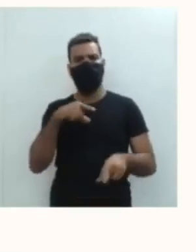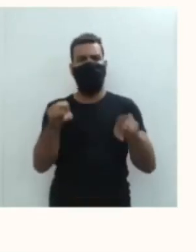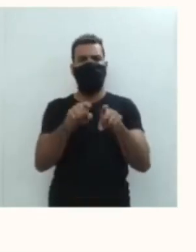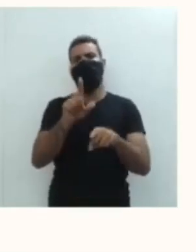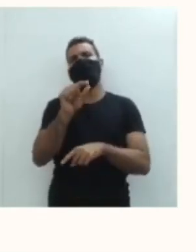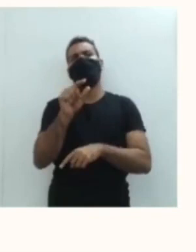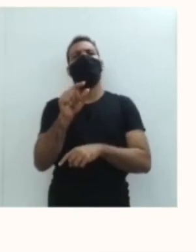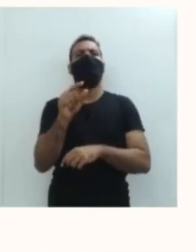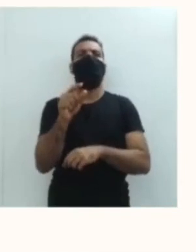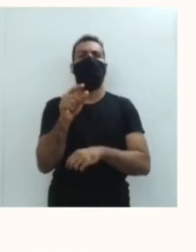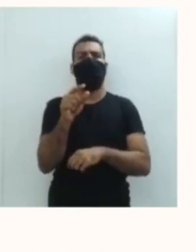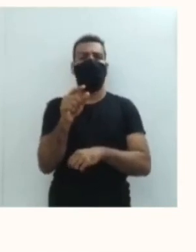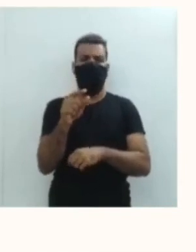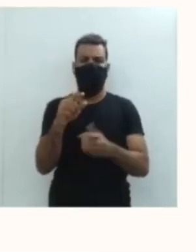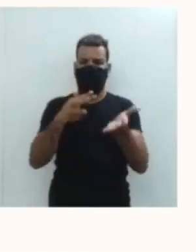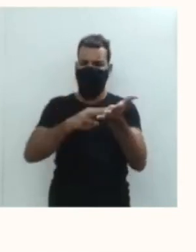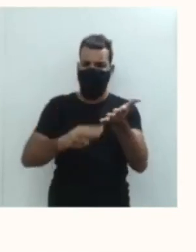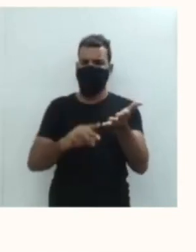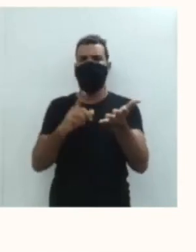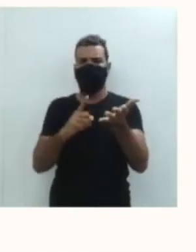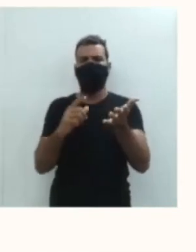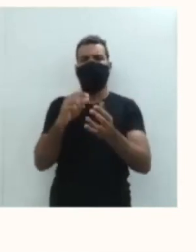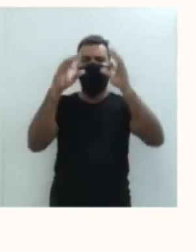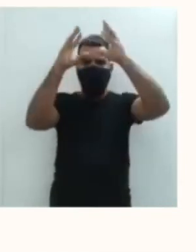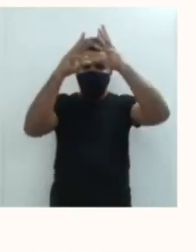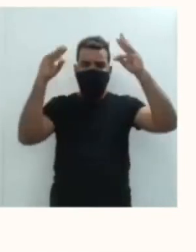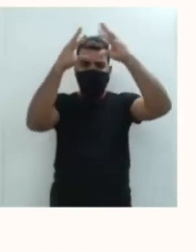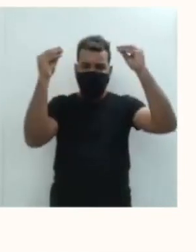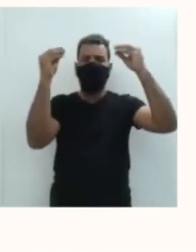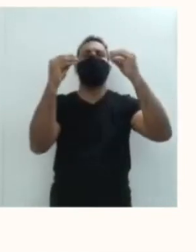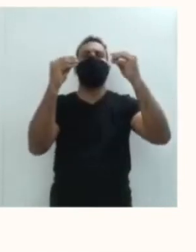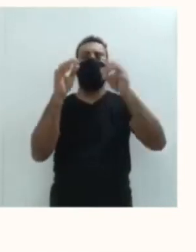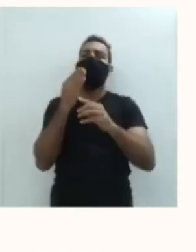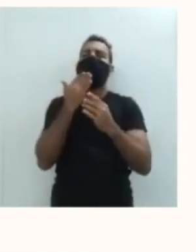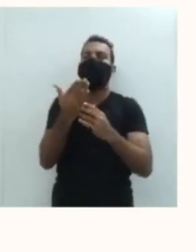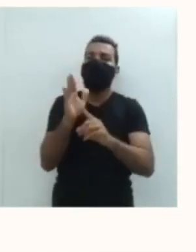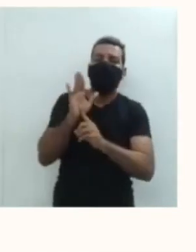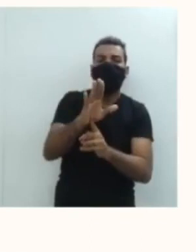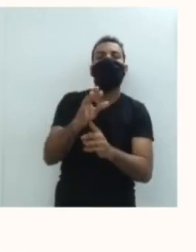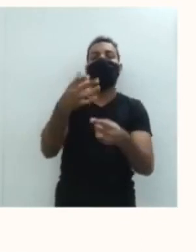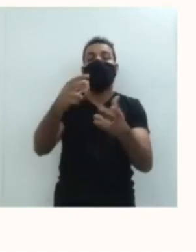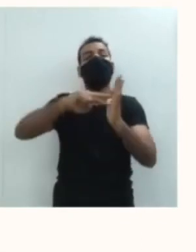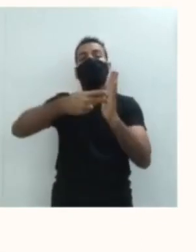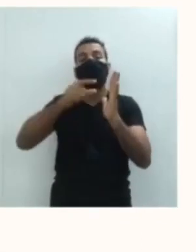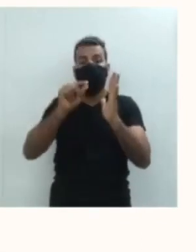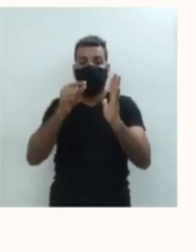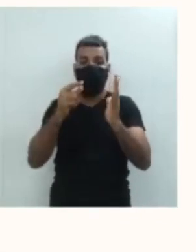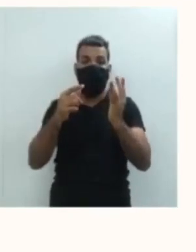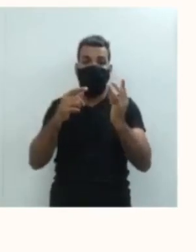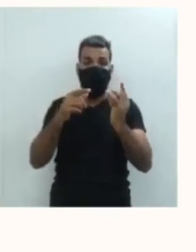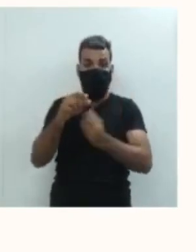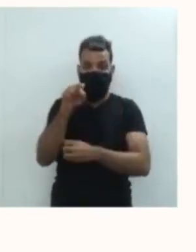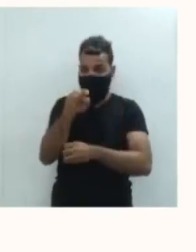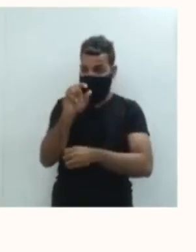aqui o nosso método abstrato exibir pedido que significa dizer que as classes